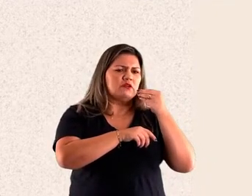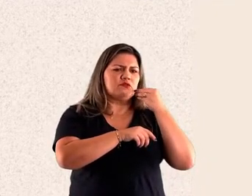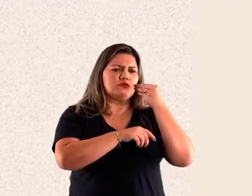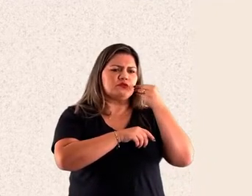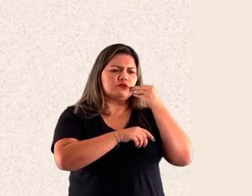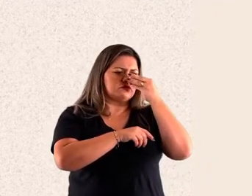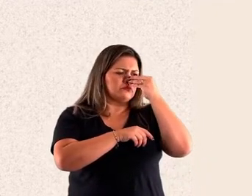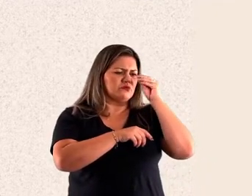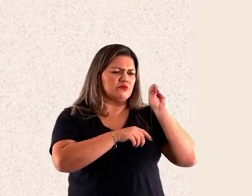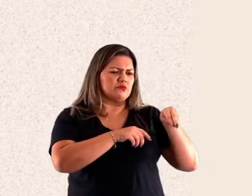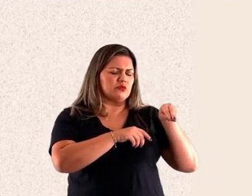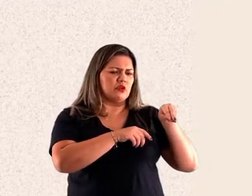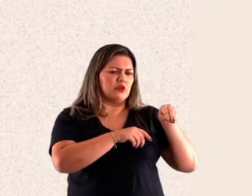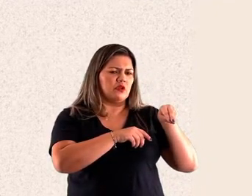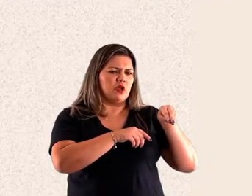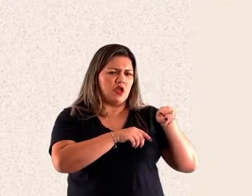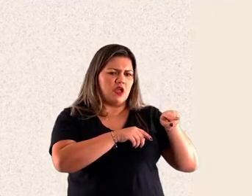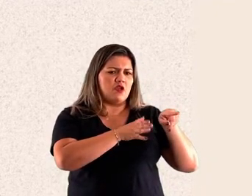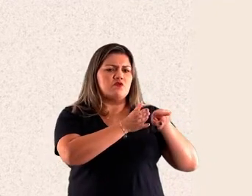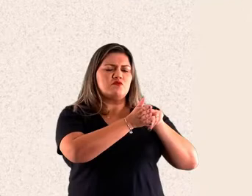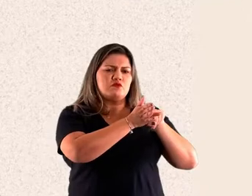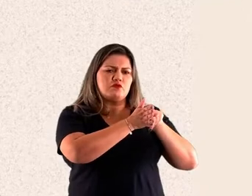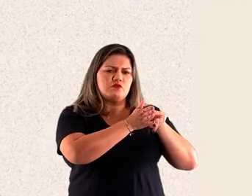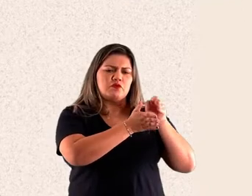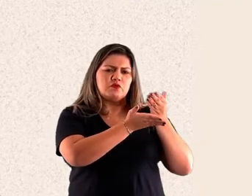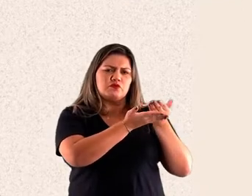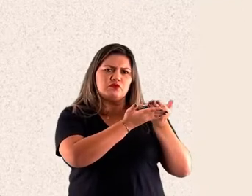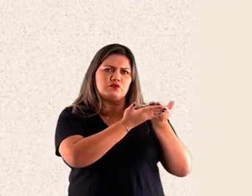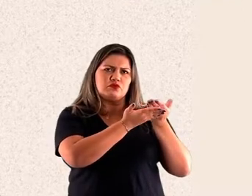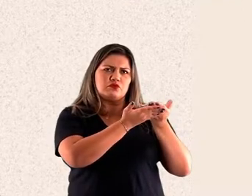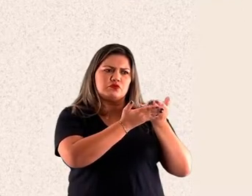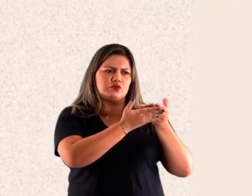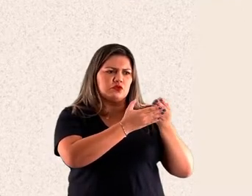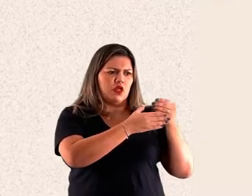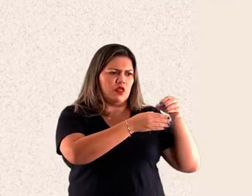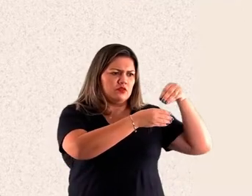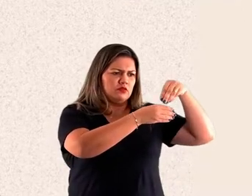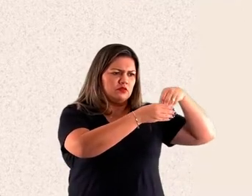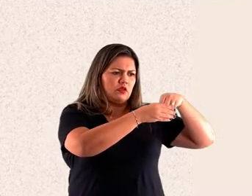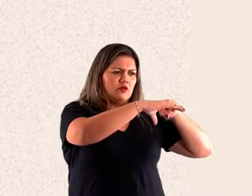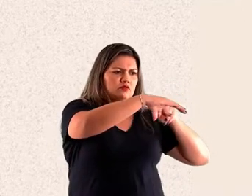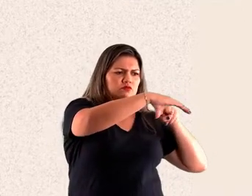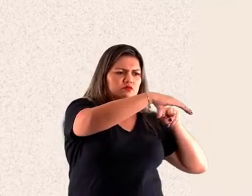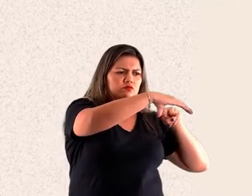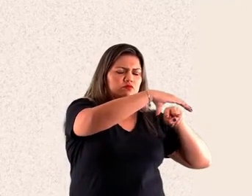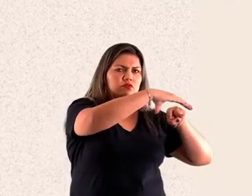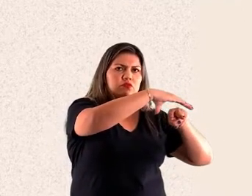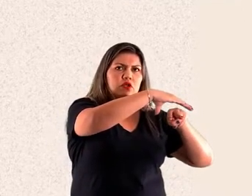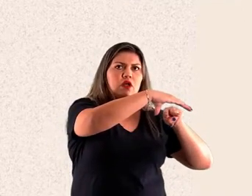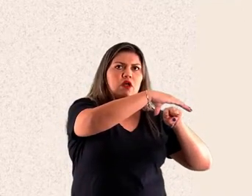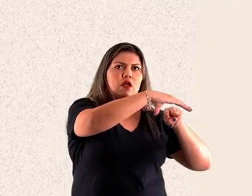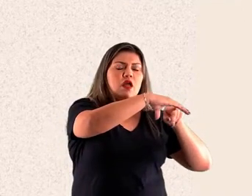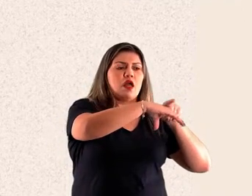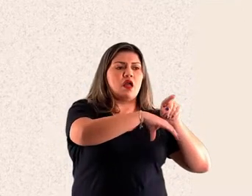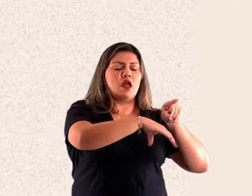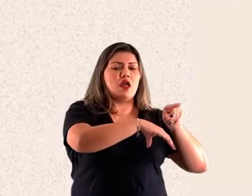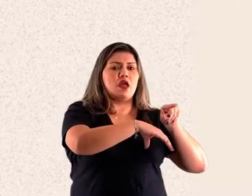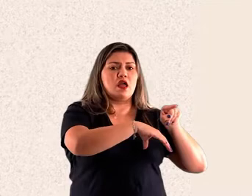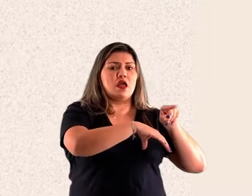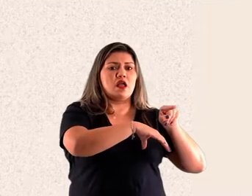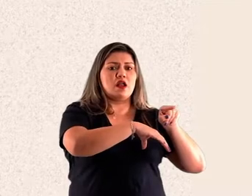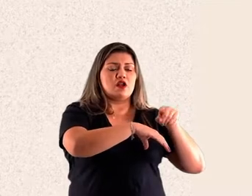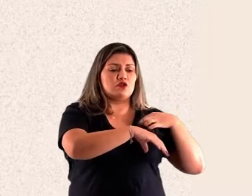e quem foi feita Esse estudo nessa câmera né Gigi ressonância magnética e eles